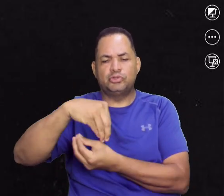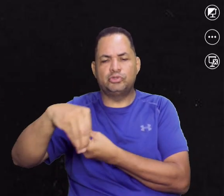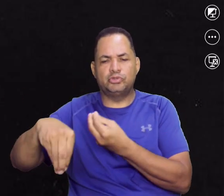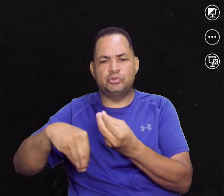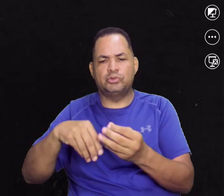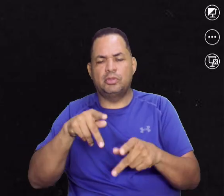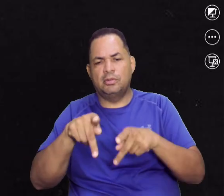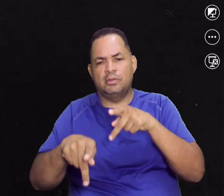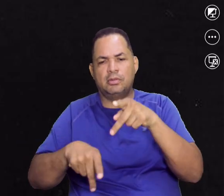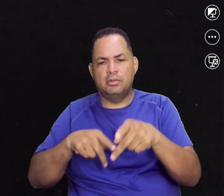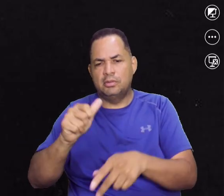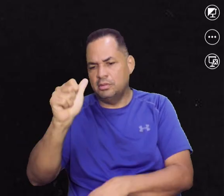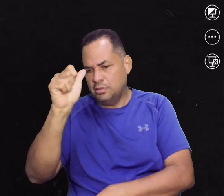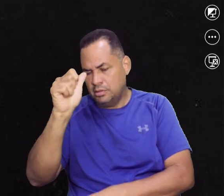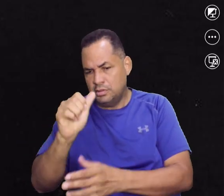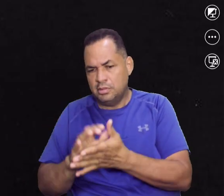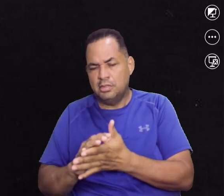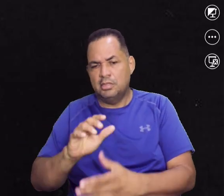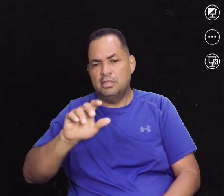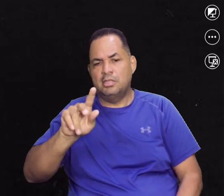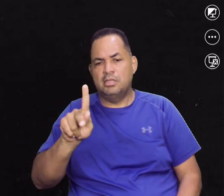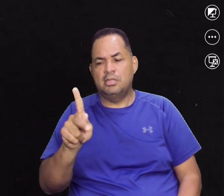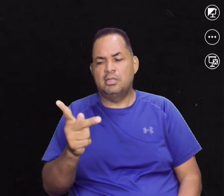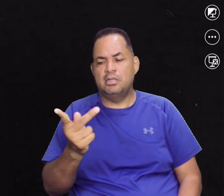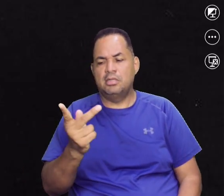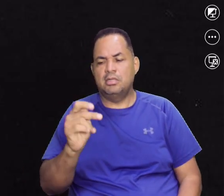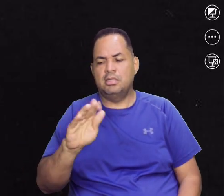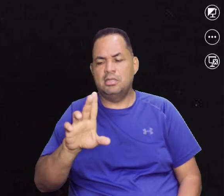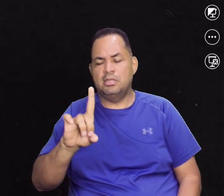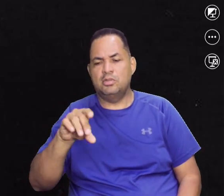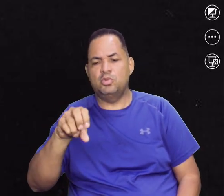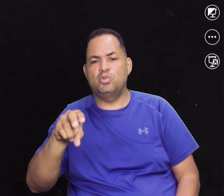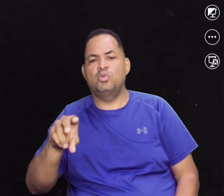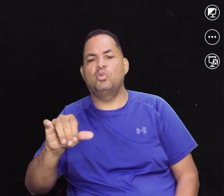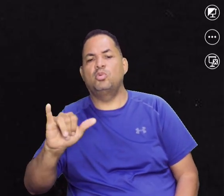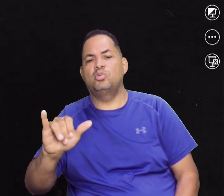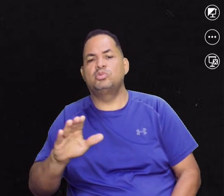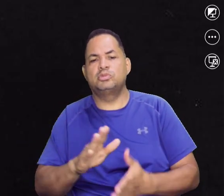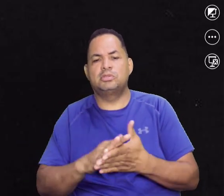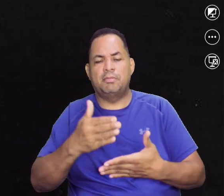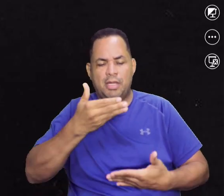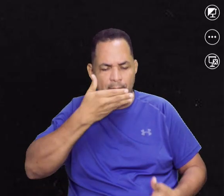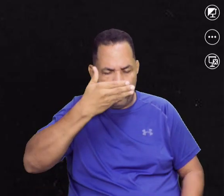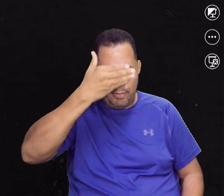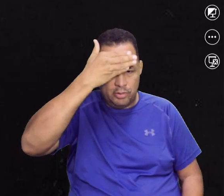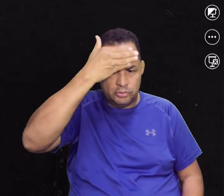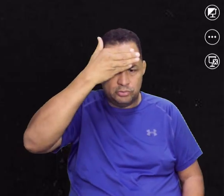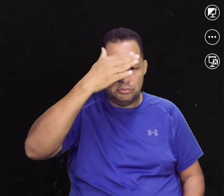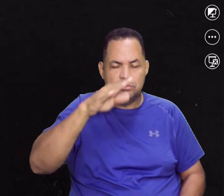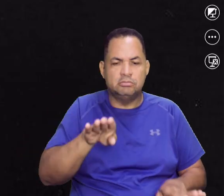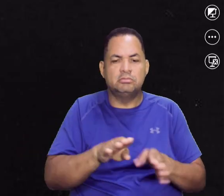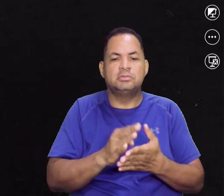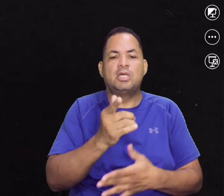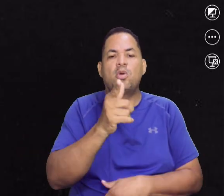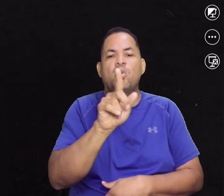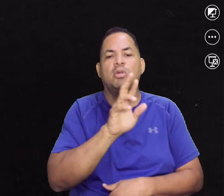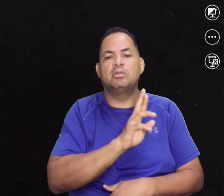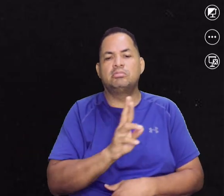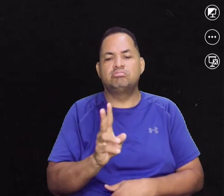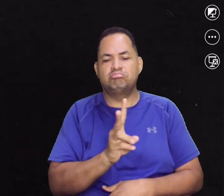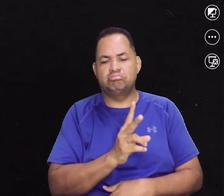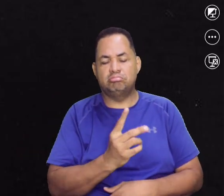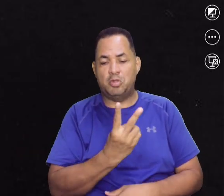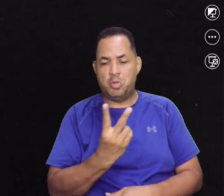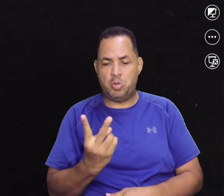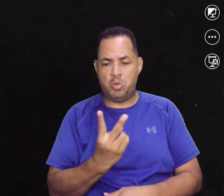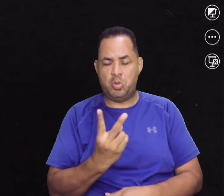Índia, nós vamos ter os hindus, que têm uma religião, e também os muçulmanos, que são de outra religião. Quando